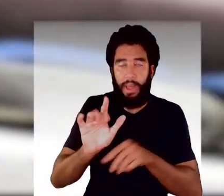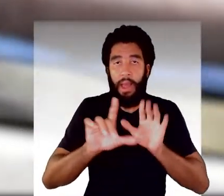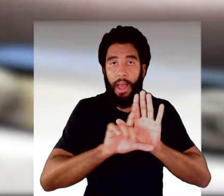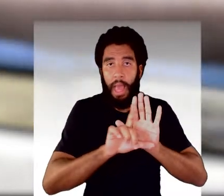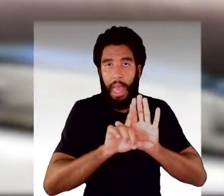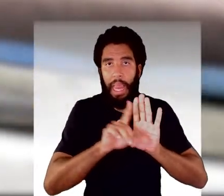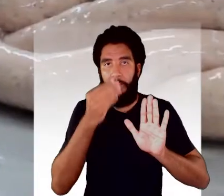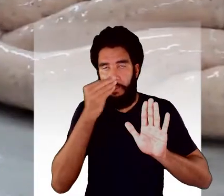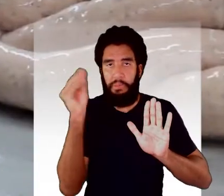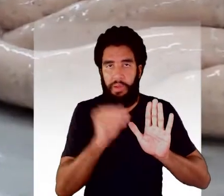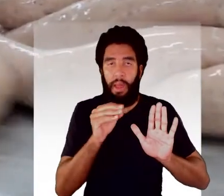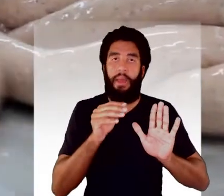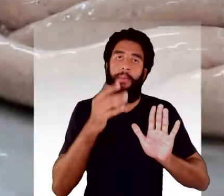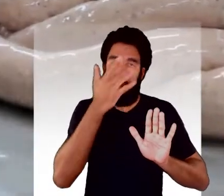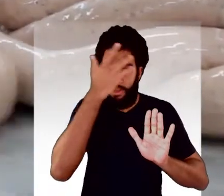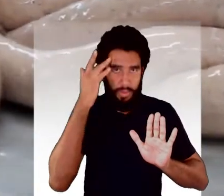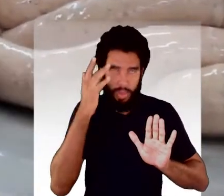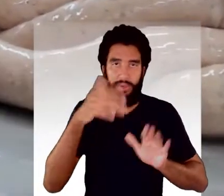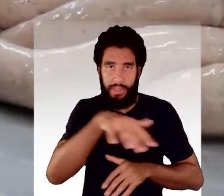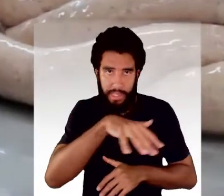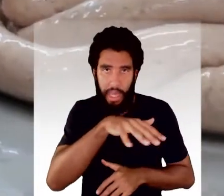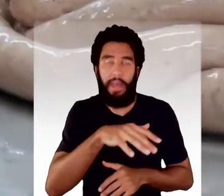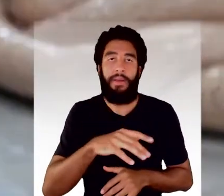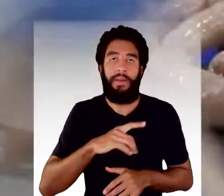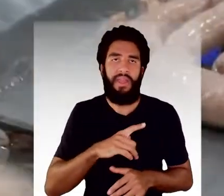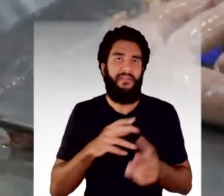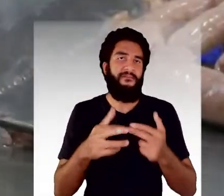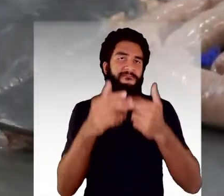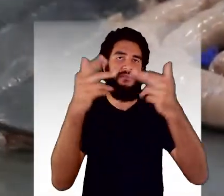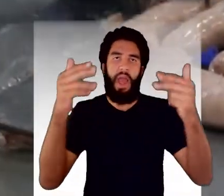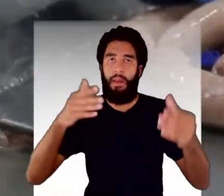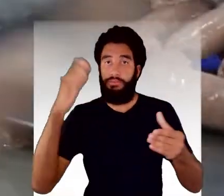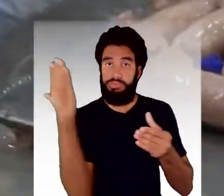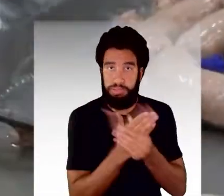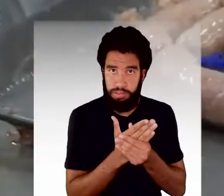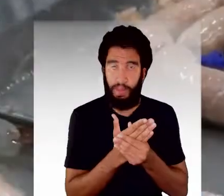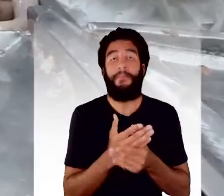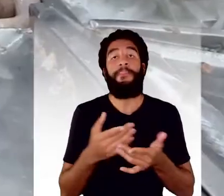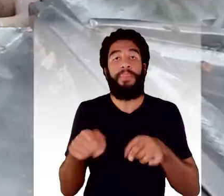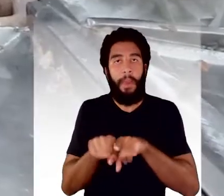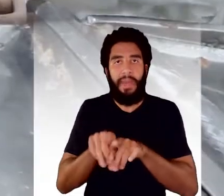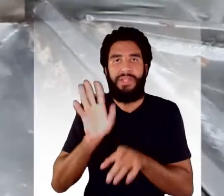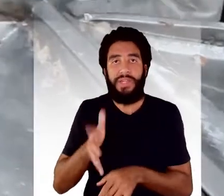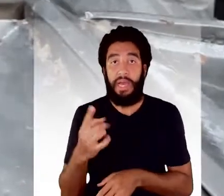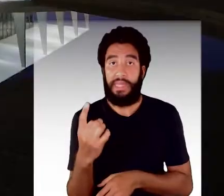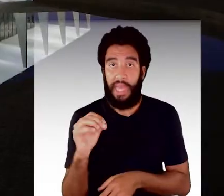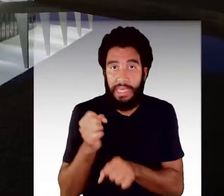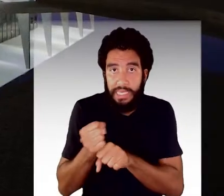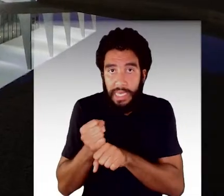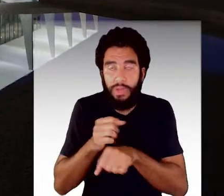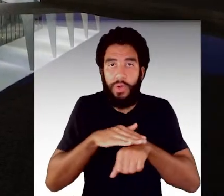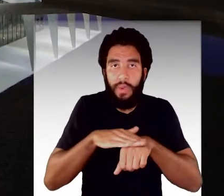leis trabalhistas enfrentadas pelos profissionais do setor. Gerou uma série de ações, fruto do diálogo de mais de